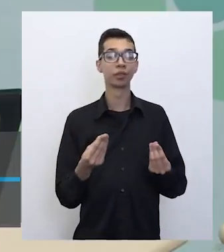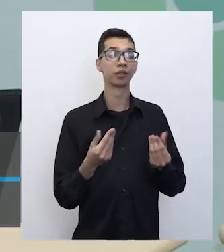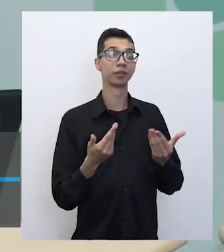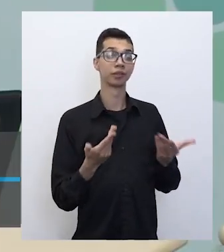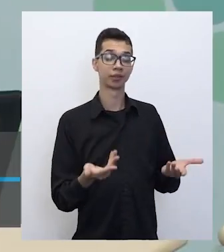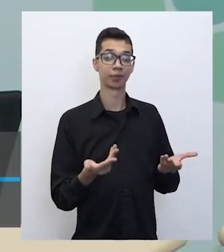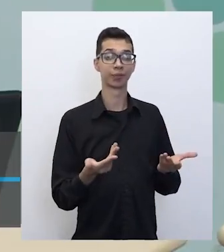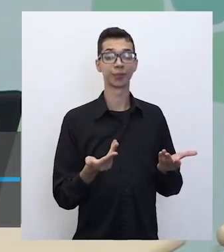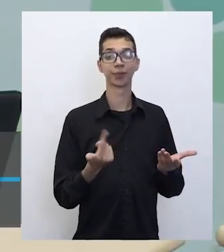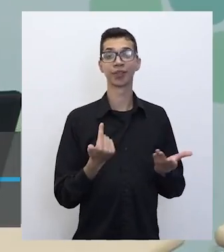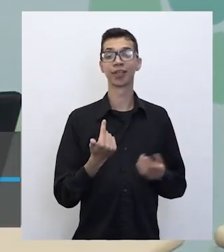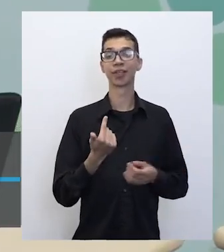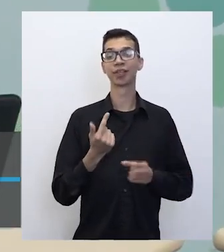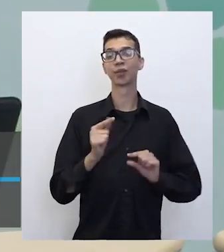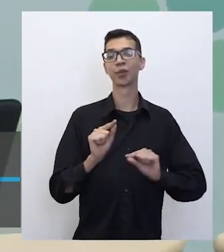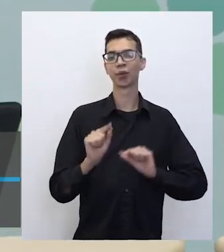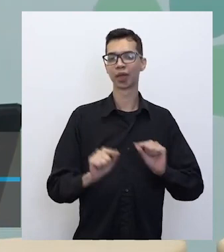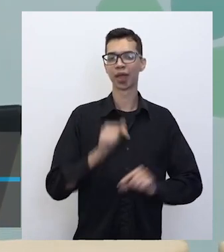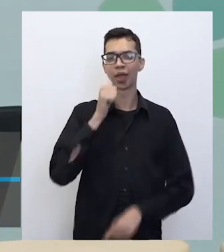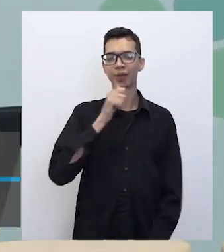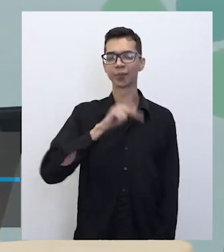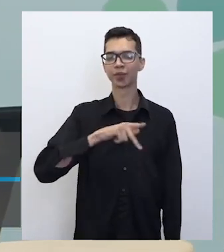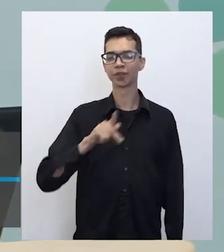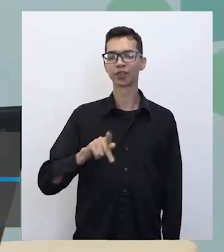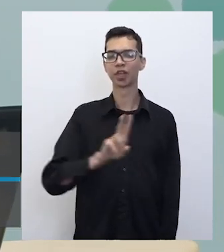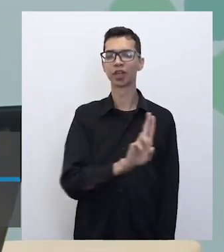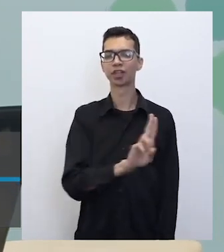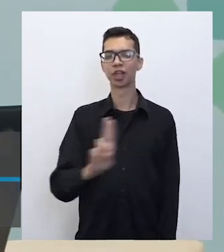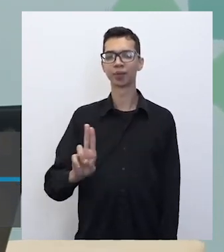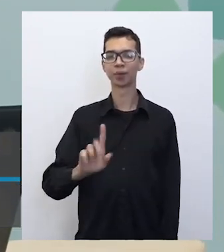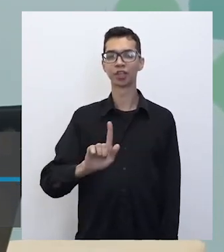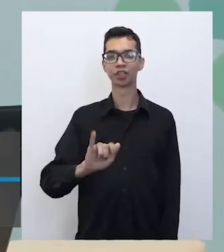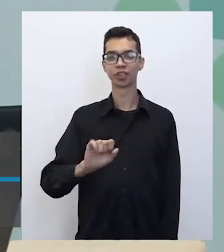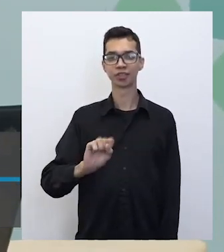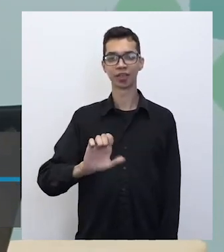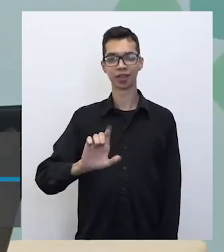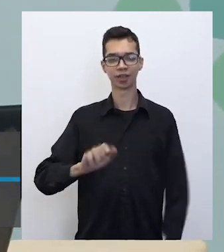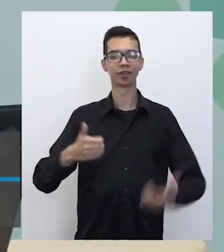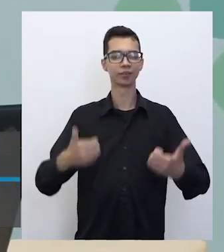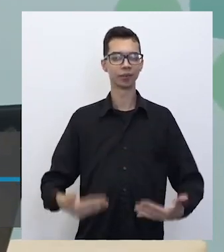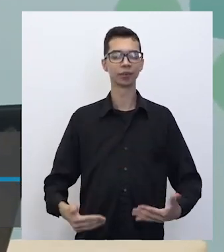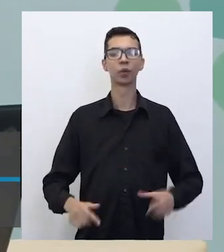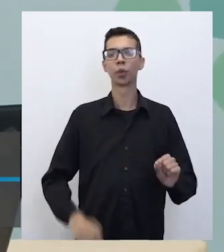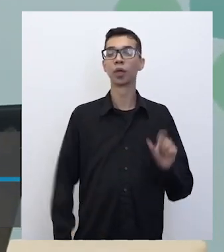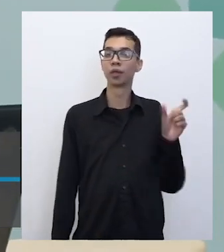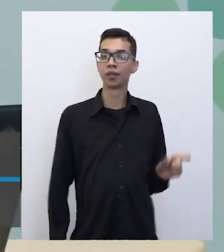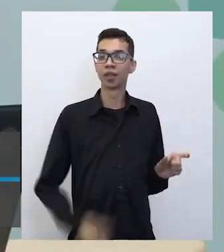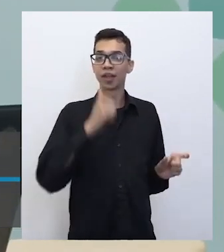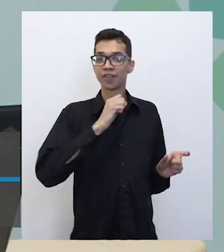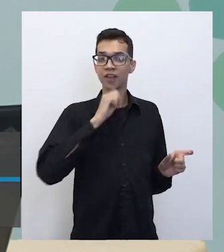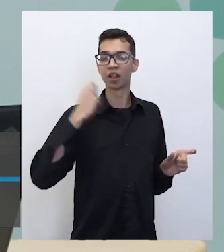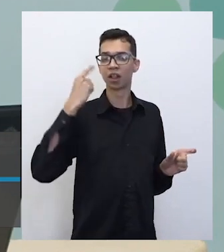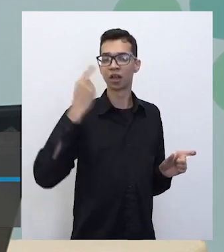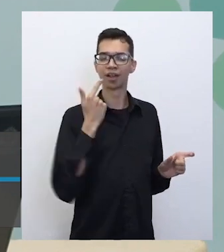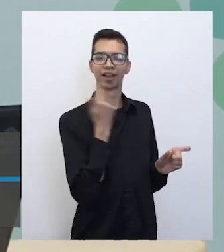Isso a Maria pergunta. Aí a professora Gisele diz, um deboche a senhora velha,